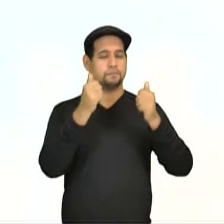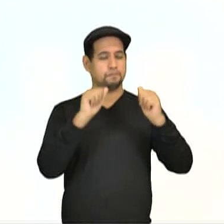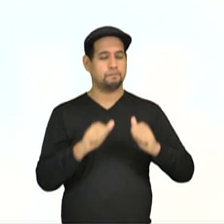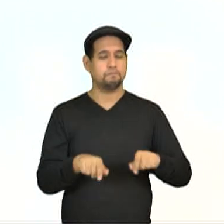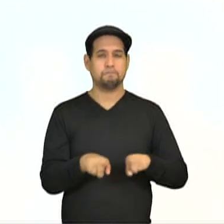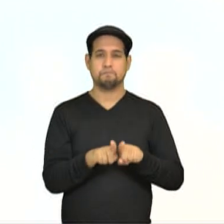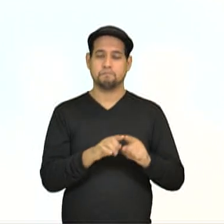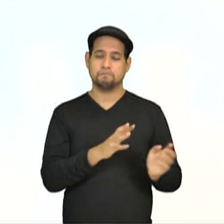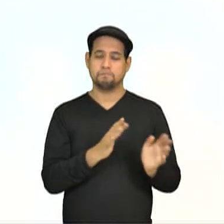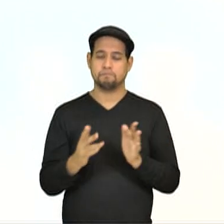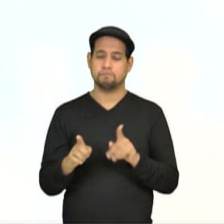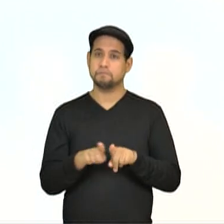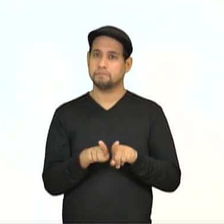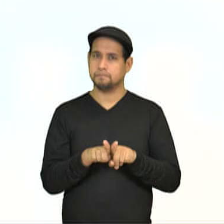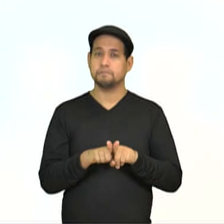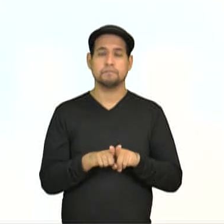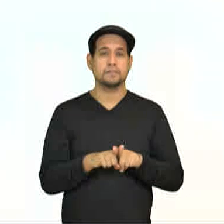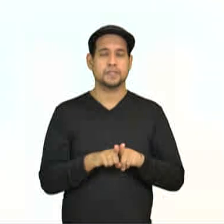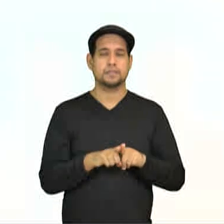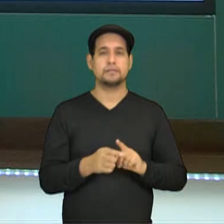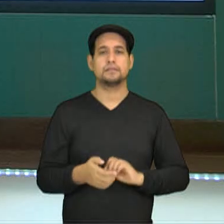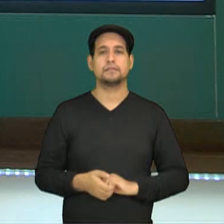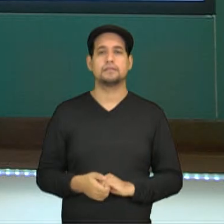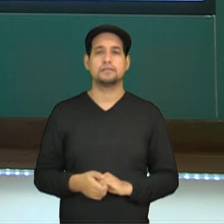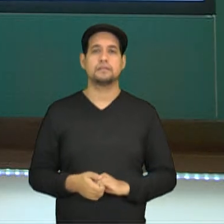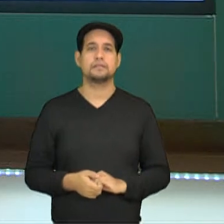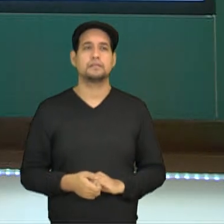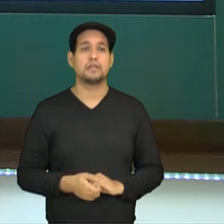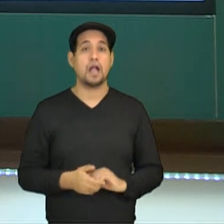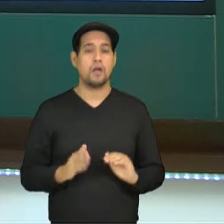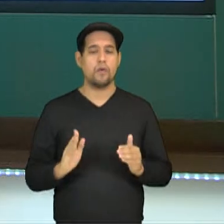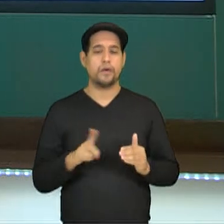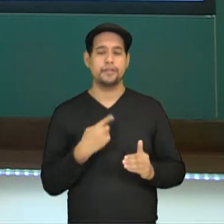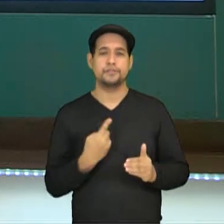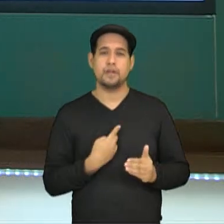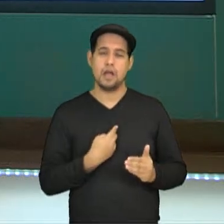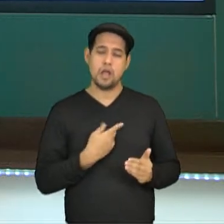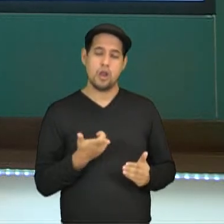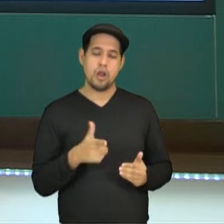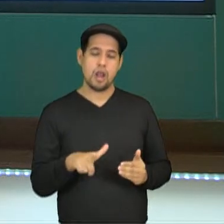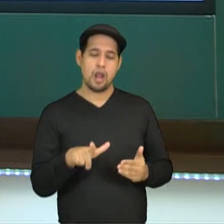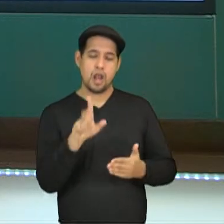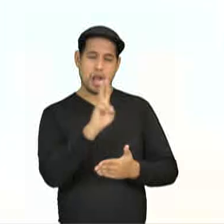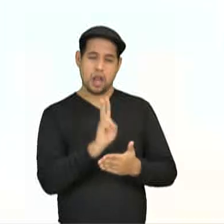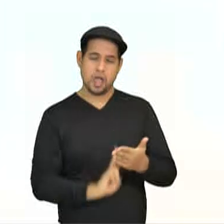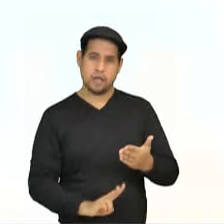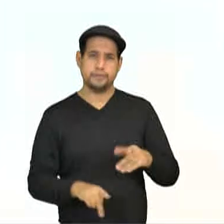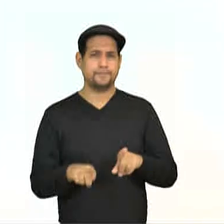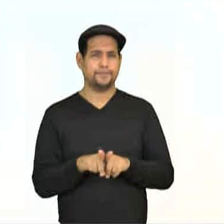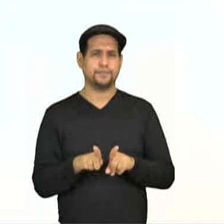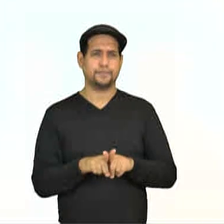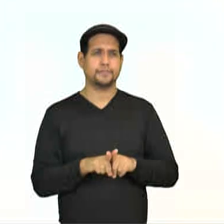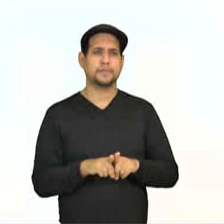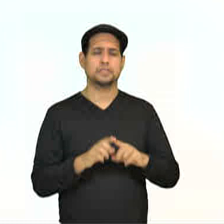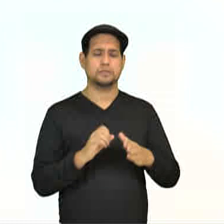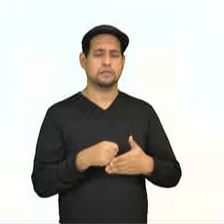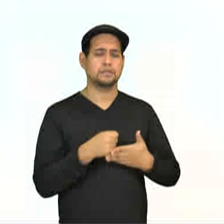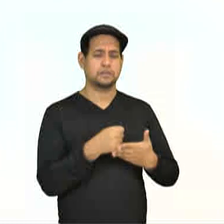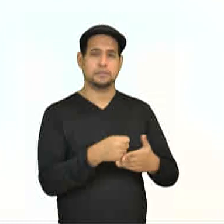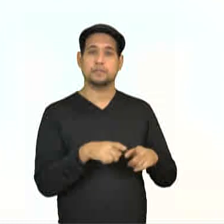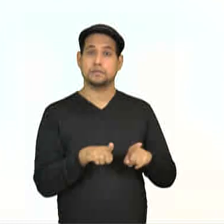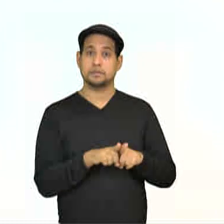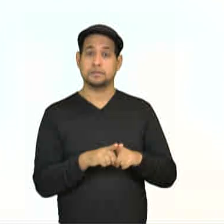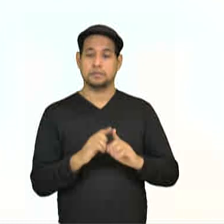dimensão temporal dentro de uma narrativa. E vamos continuar a leitura? Dirigiu-se depois